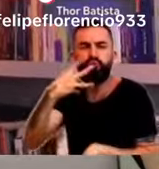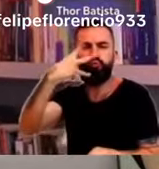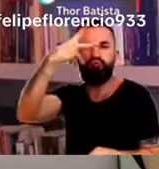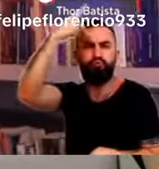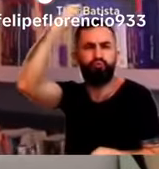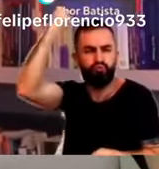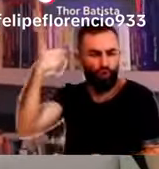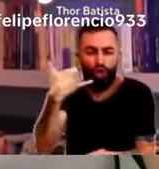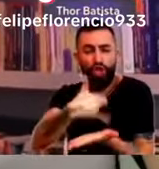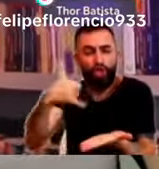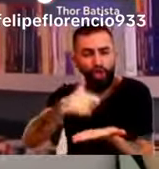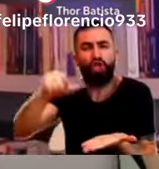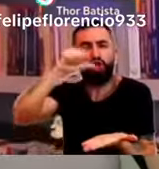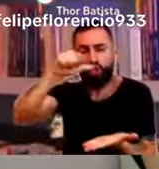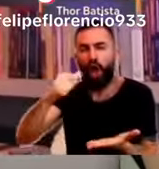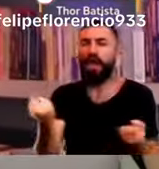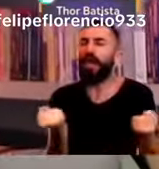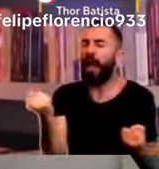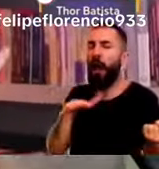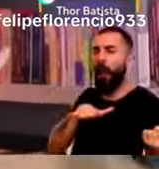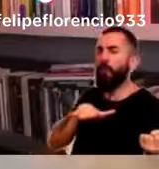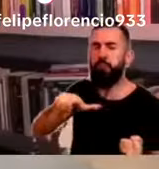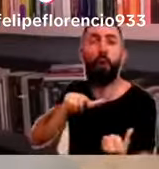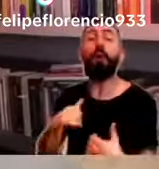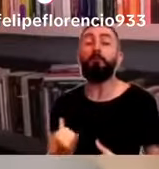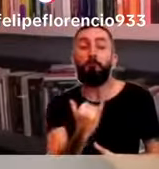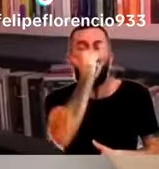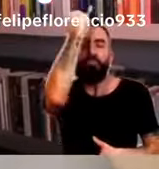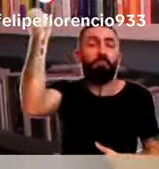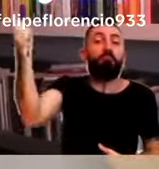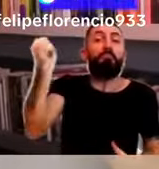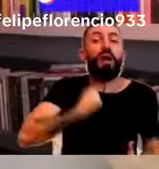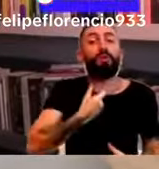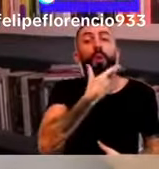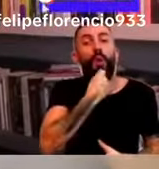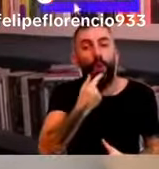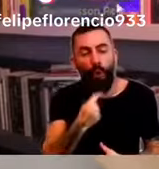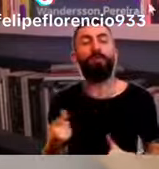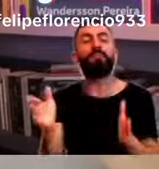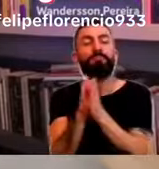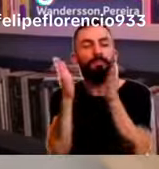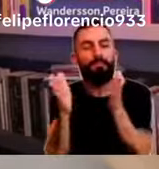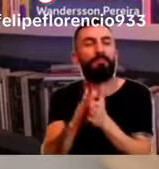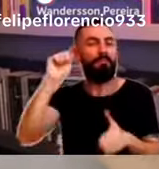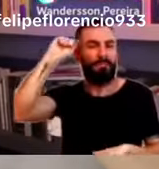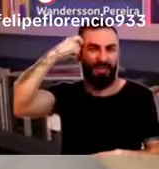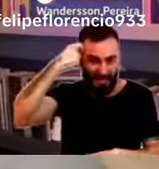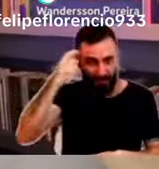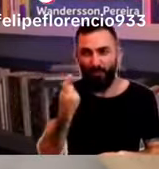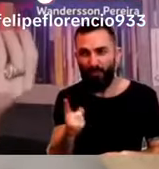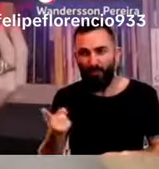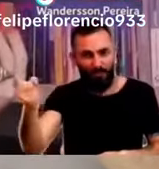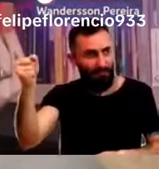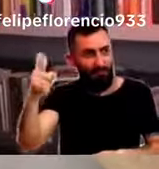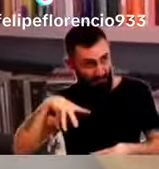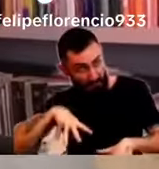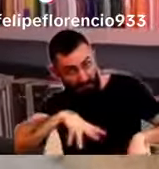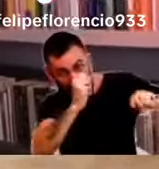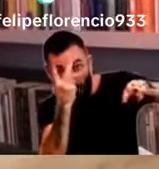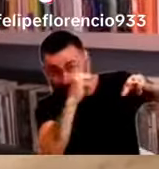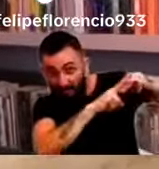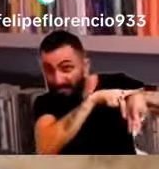de entorpecentes, atropelou, não prestou socorro, matou um homem preto, pobre e periférico. O filho do Ike Batista foi preso? Não. O